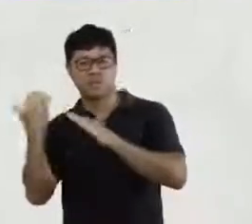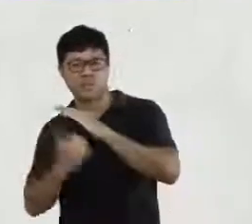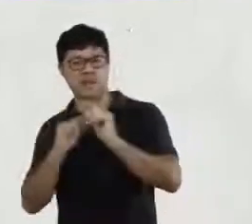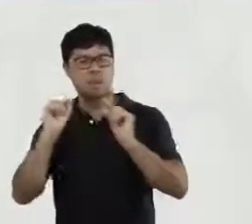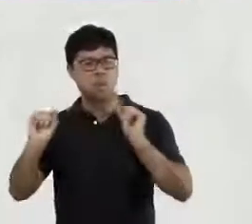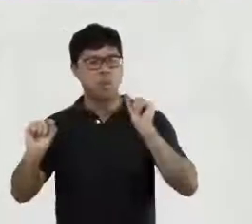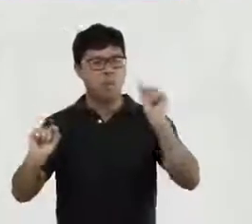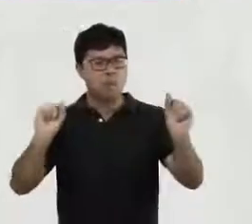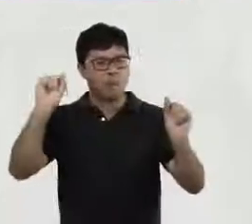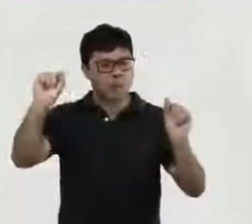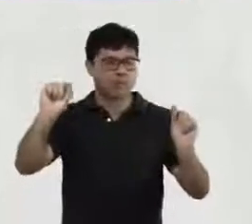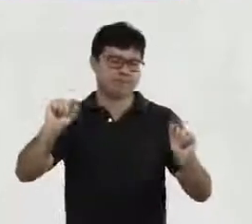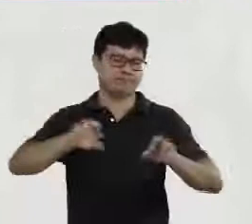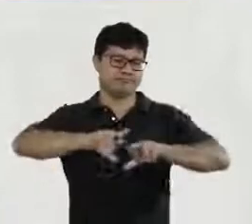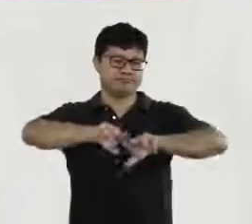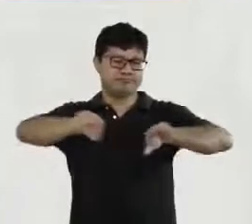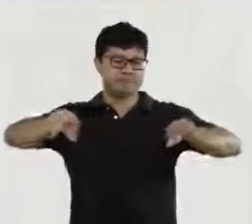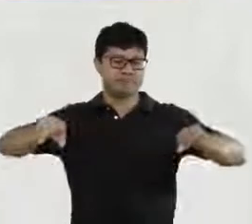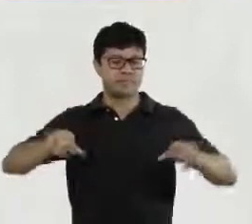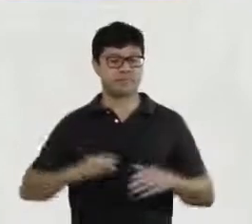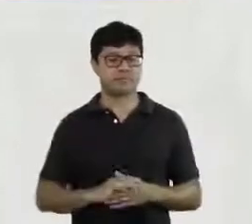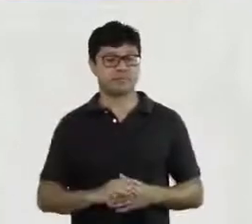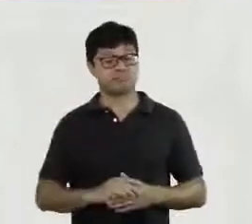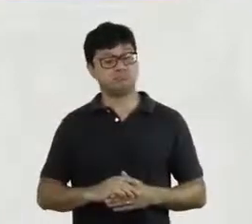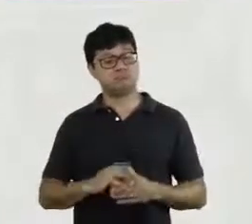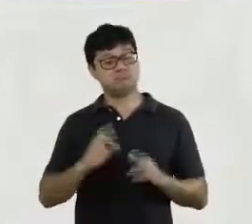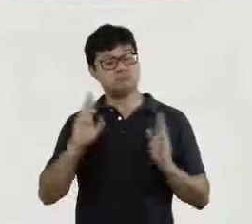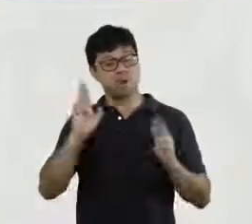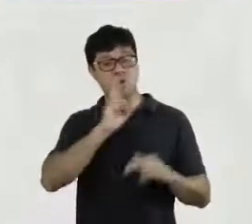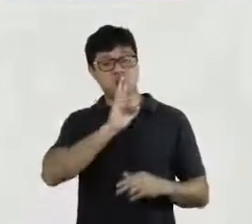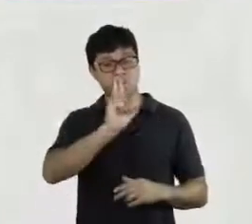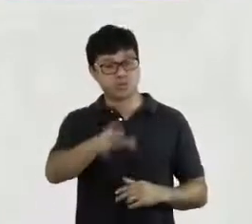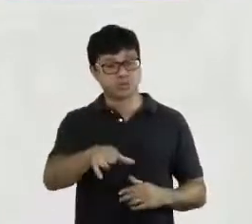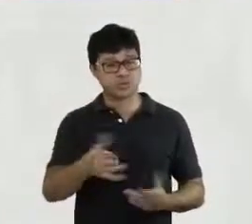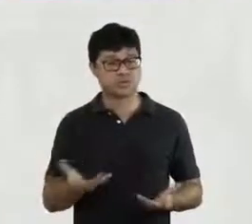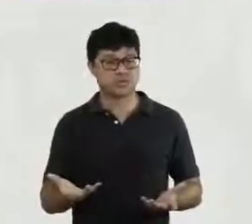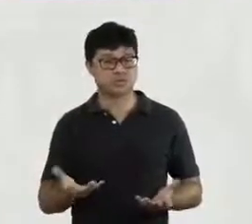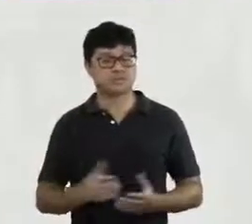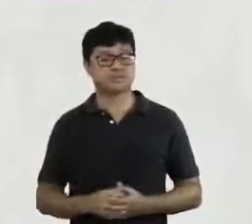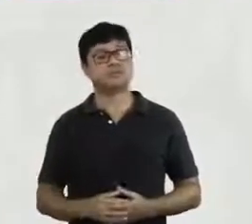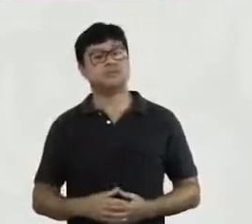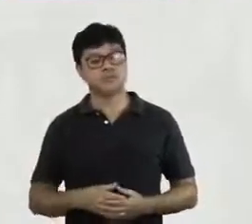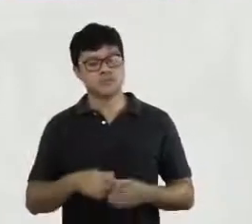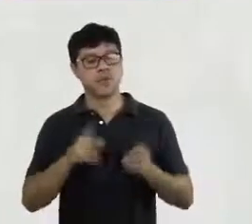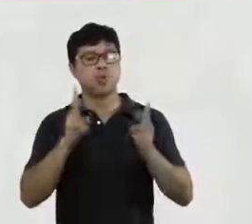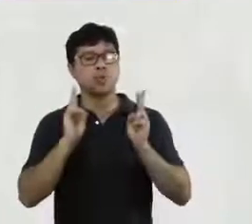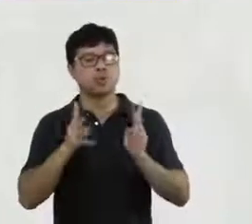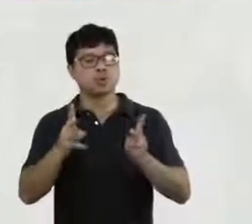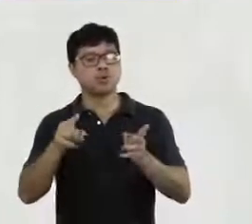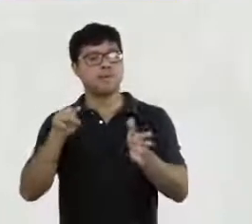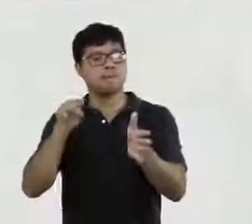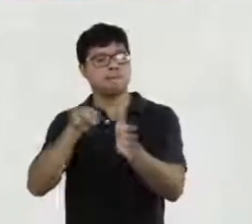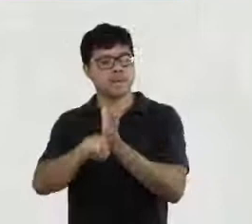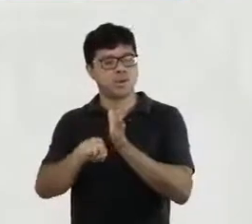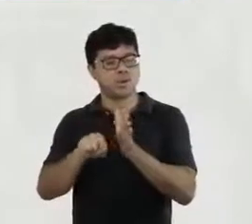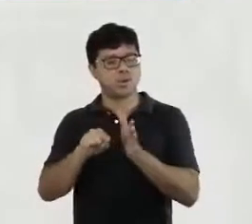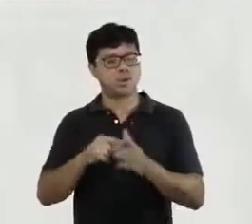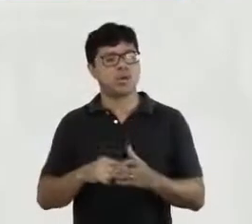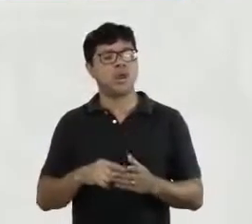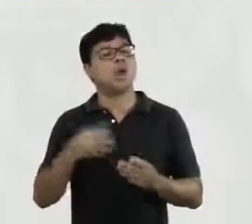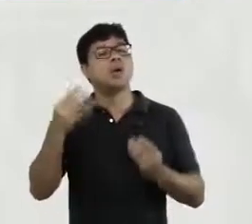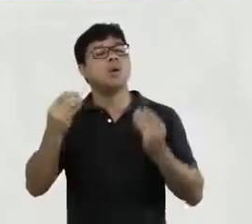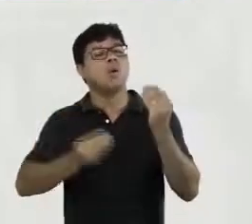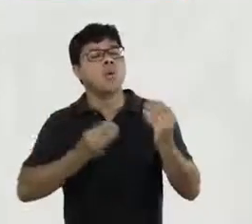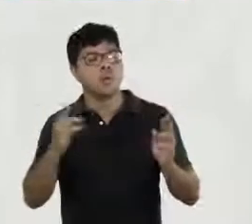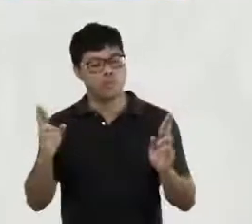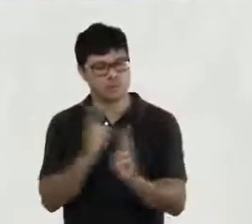Press, e por aí vai. Espero ter respondido. Obrigado. Aí tem uma continuação da pergunta.